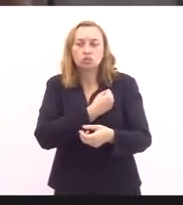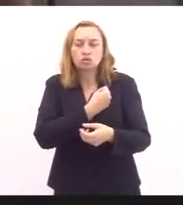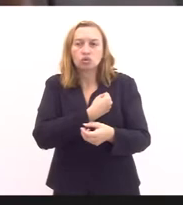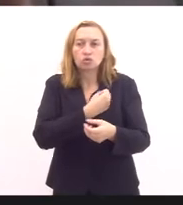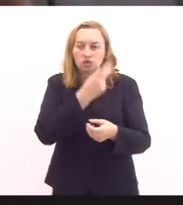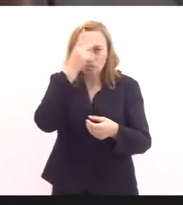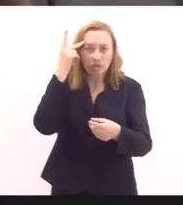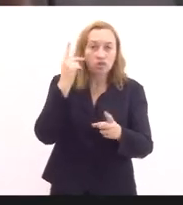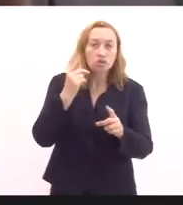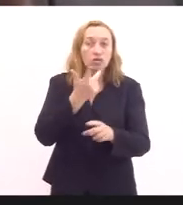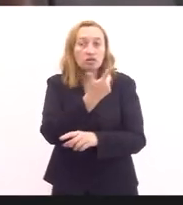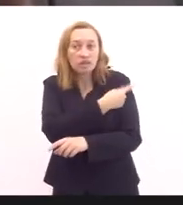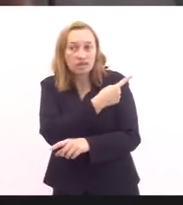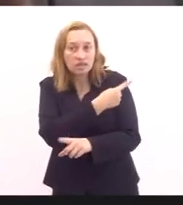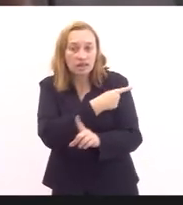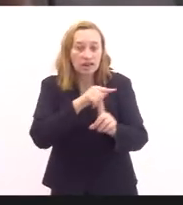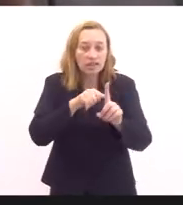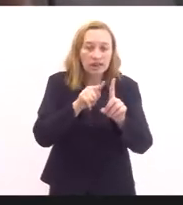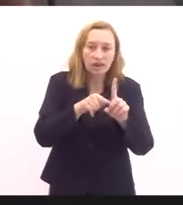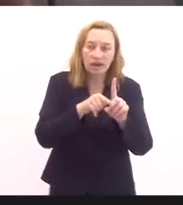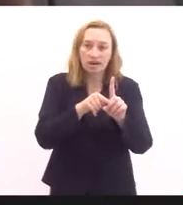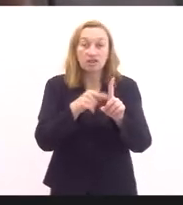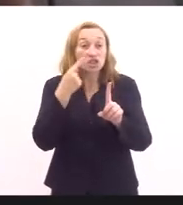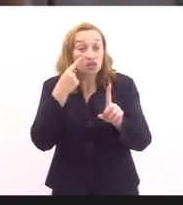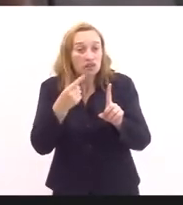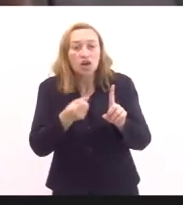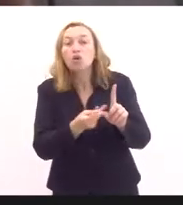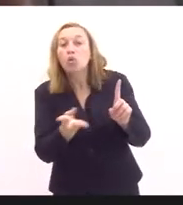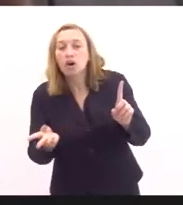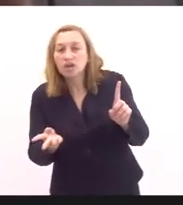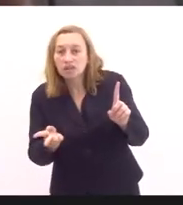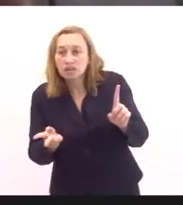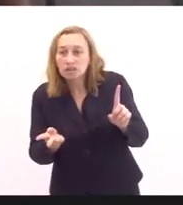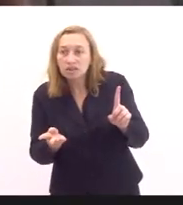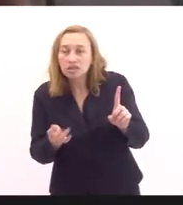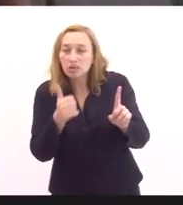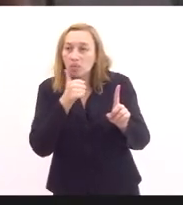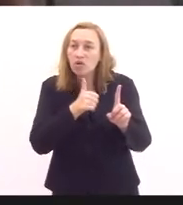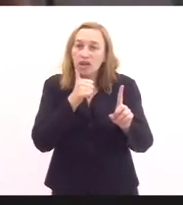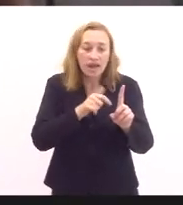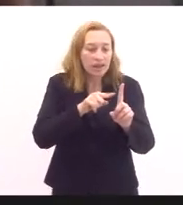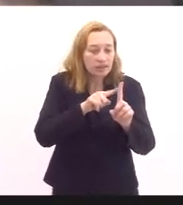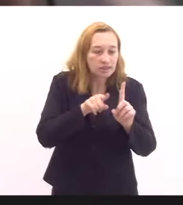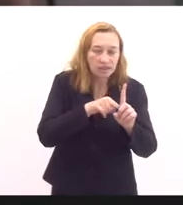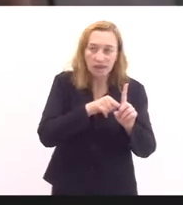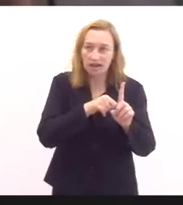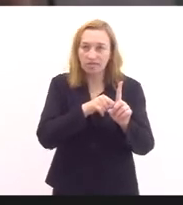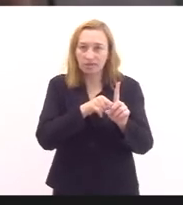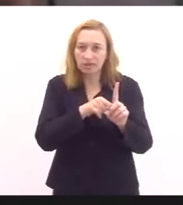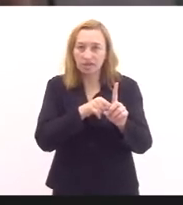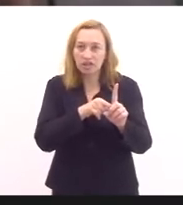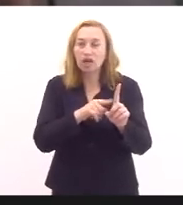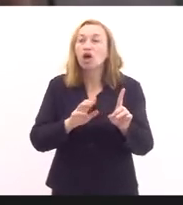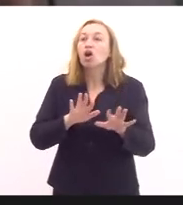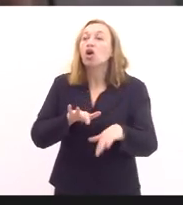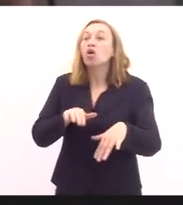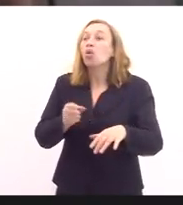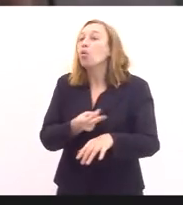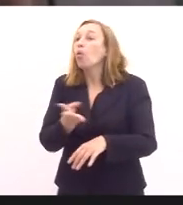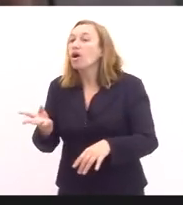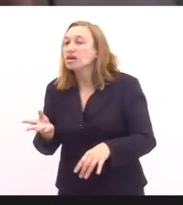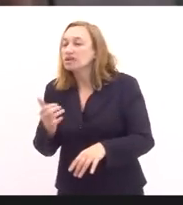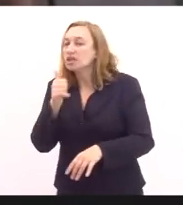então a gente via quantas gestantes e puérperas estavam sendo vacinados primeira dose a segunda dose